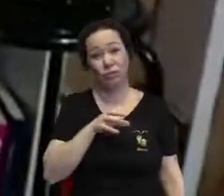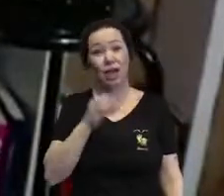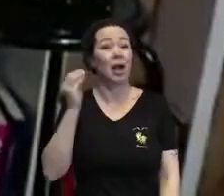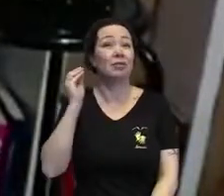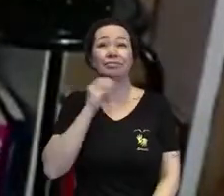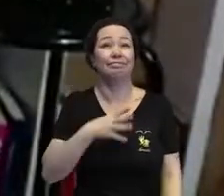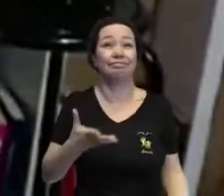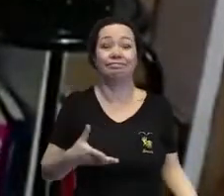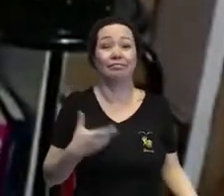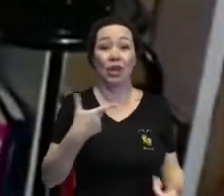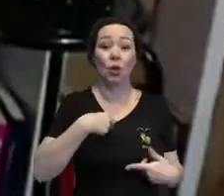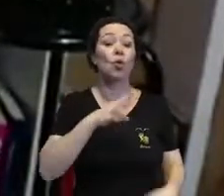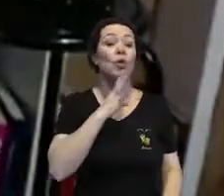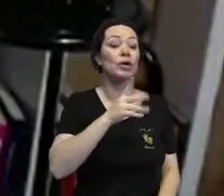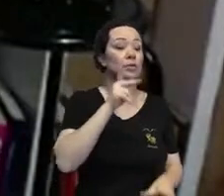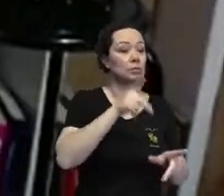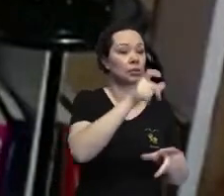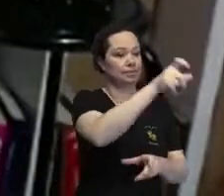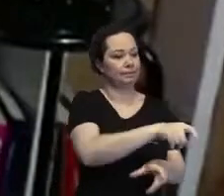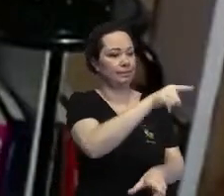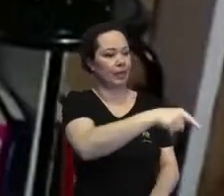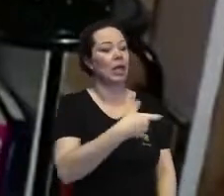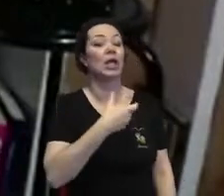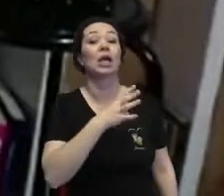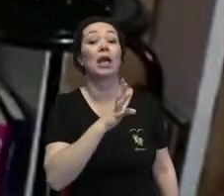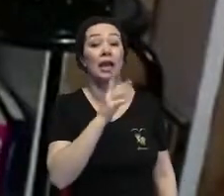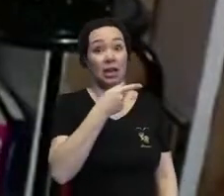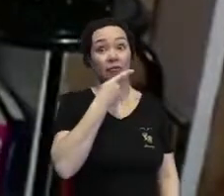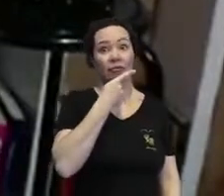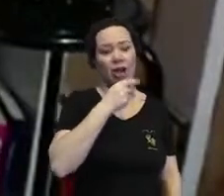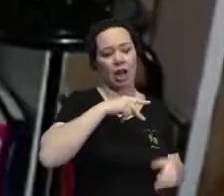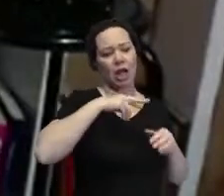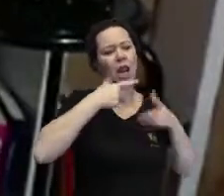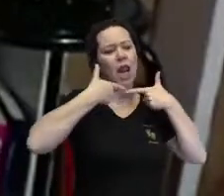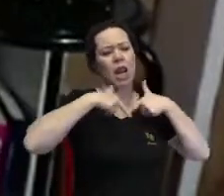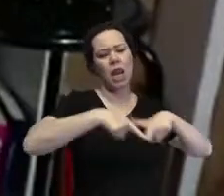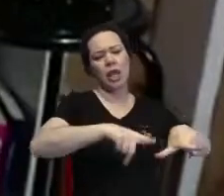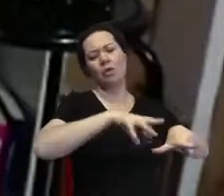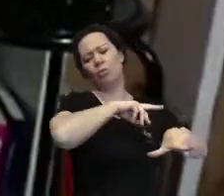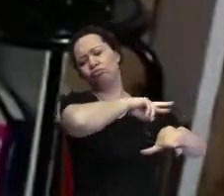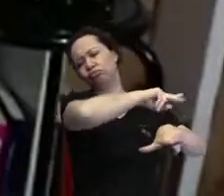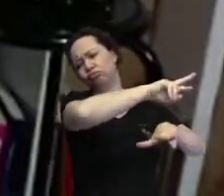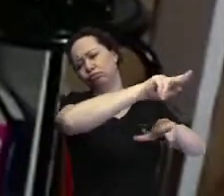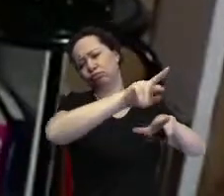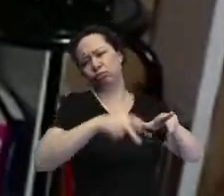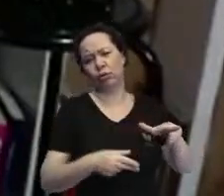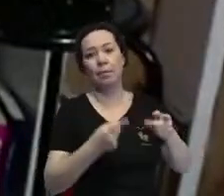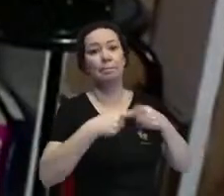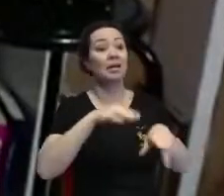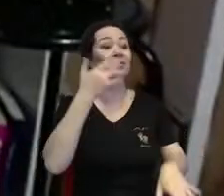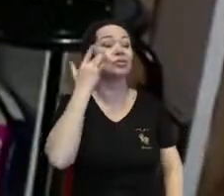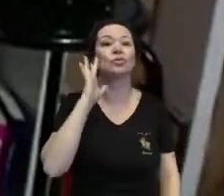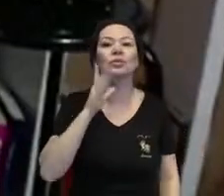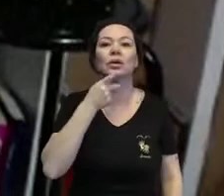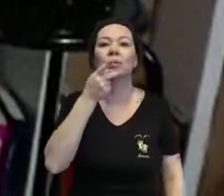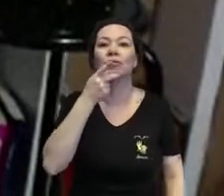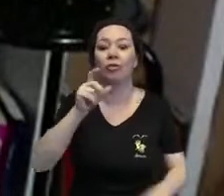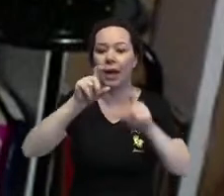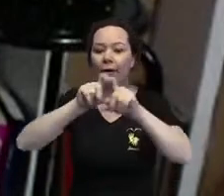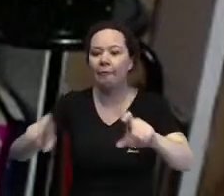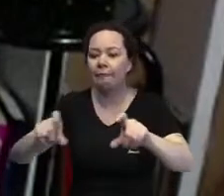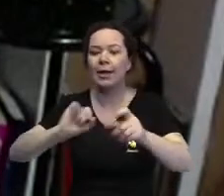pessoas que falam inglês, francês, espanhol, alemão e não sabem uma frase em Libra.